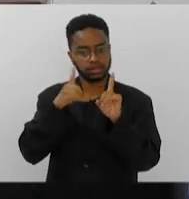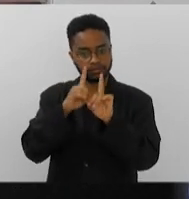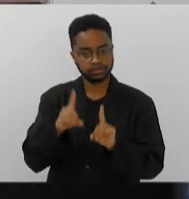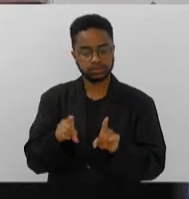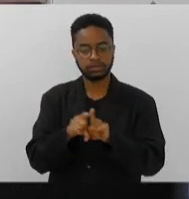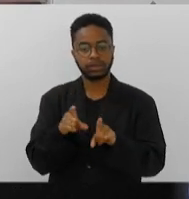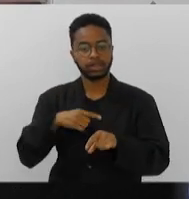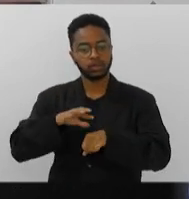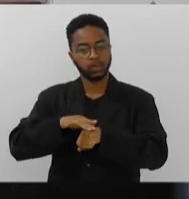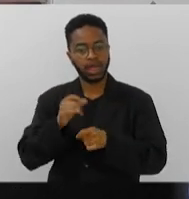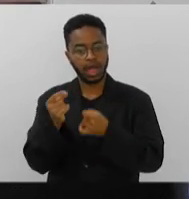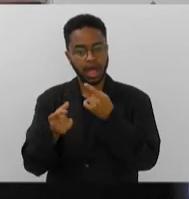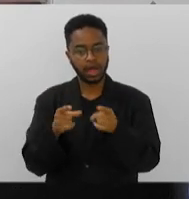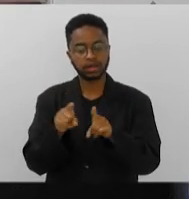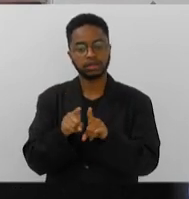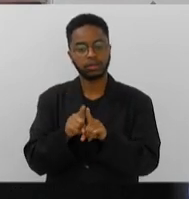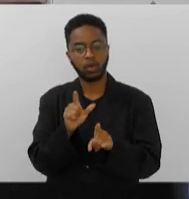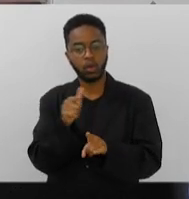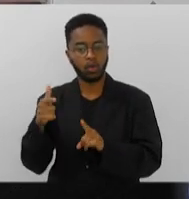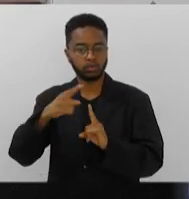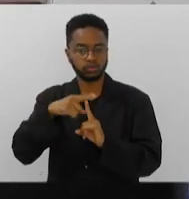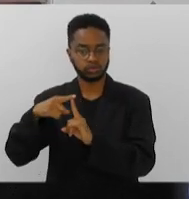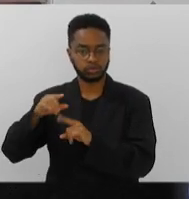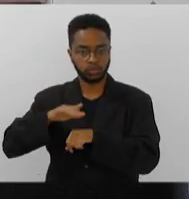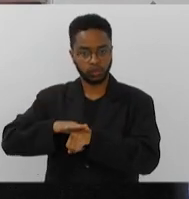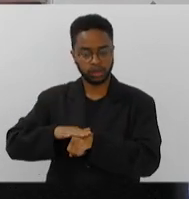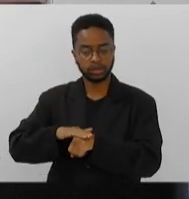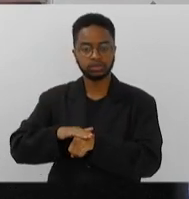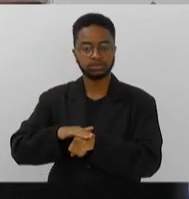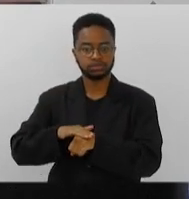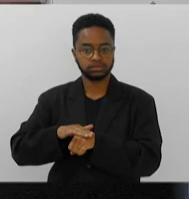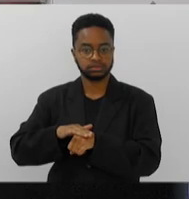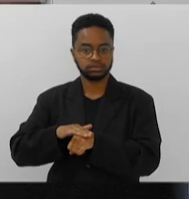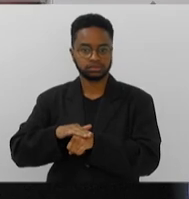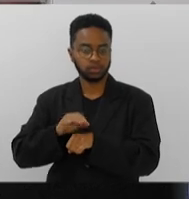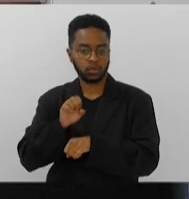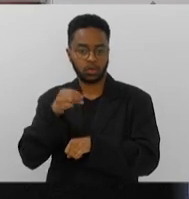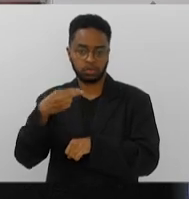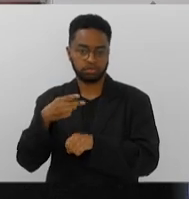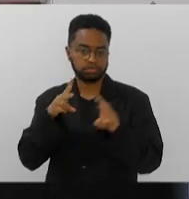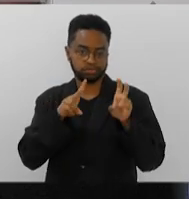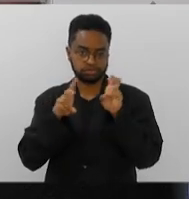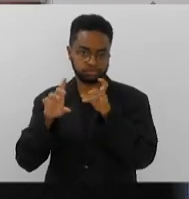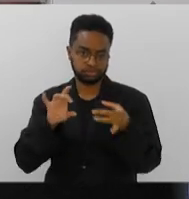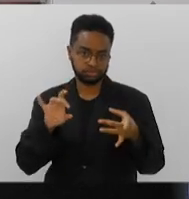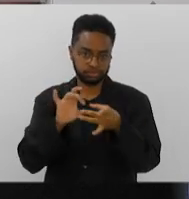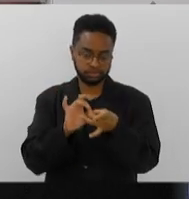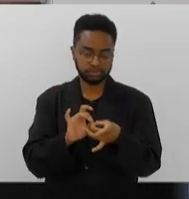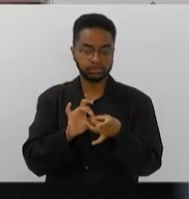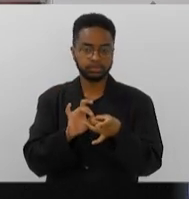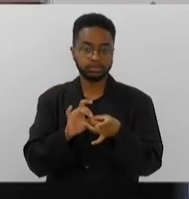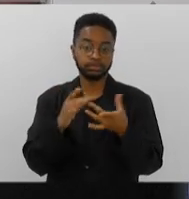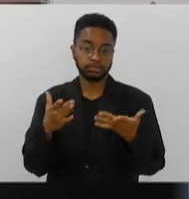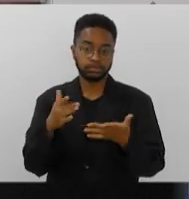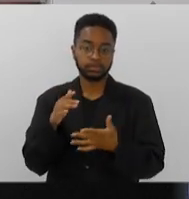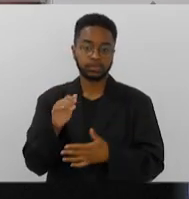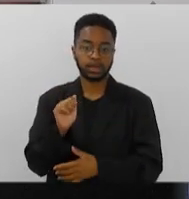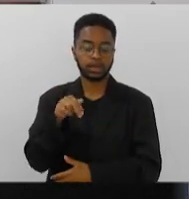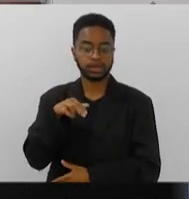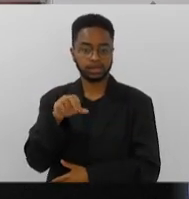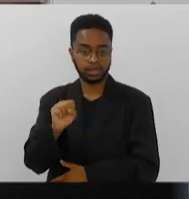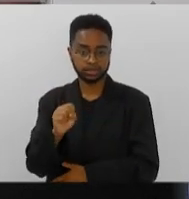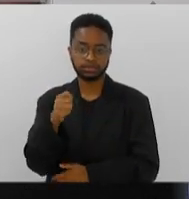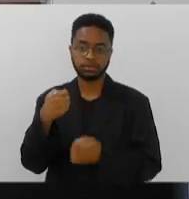enfim, e outras comorbidades, questões que envolvem este tema, a ANS precisa ser uma